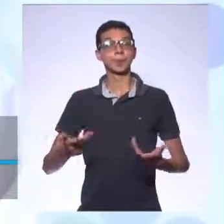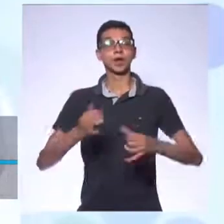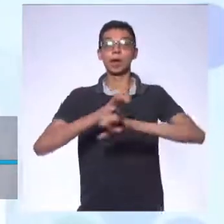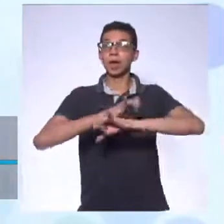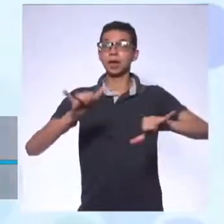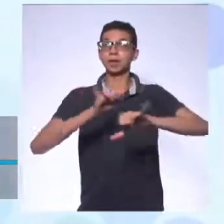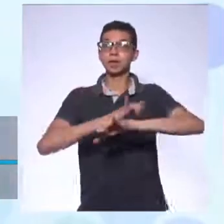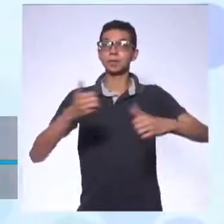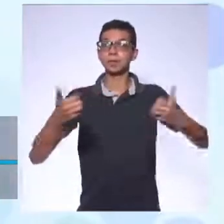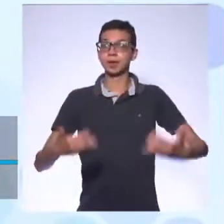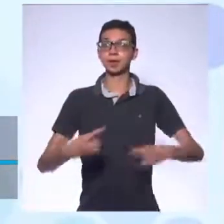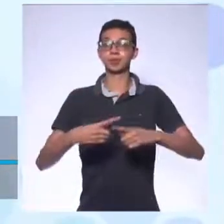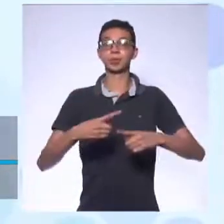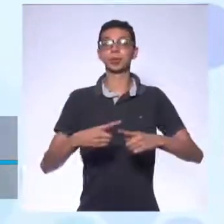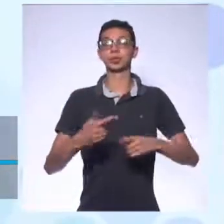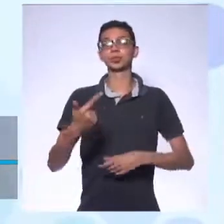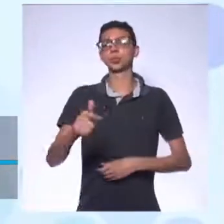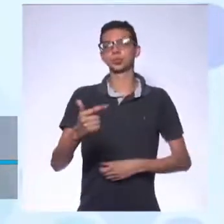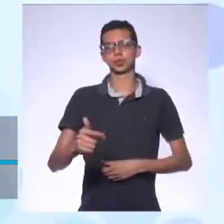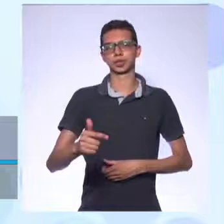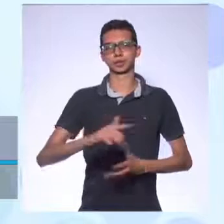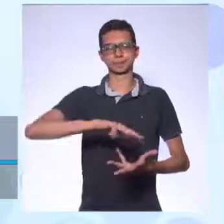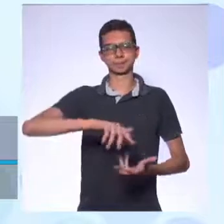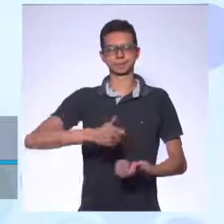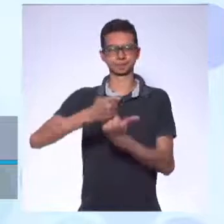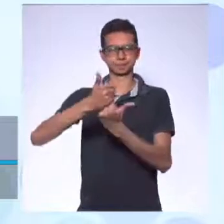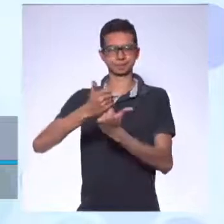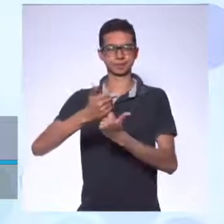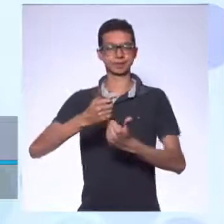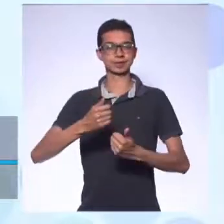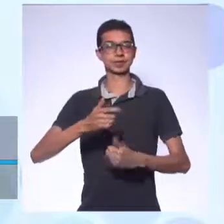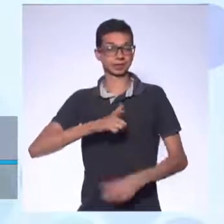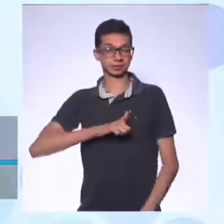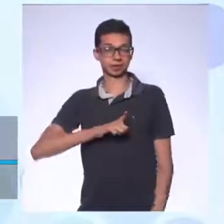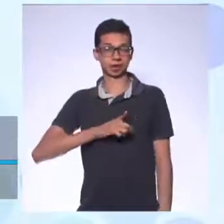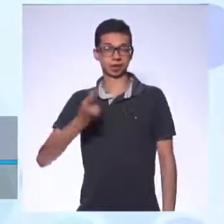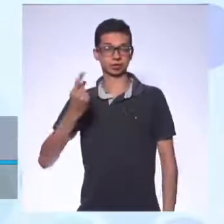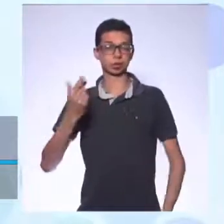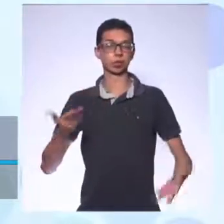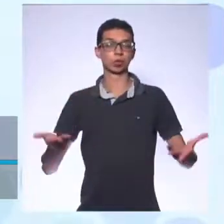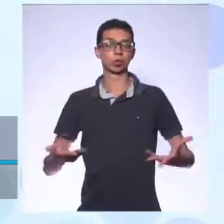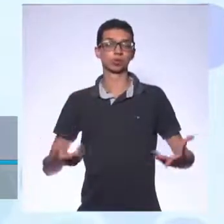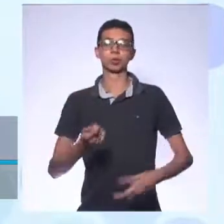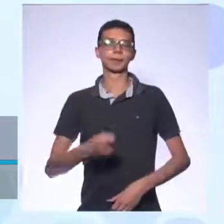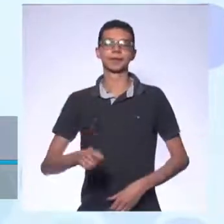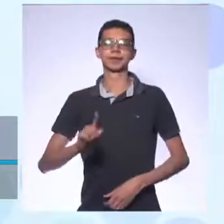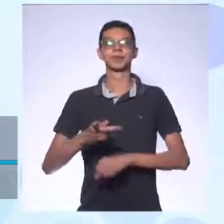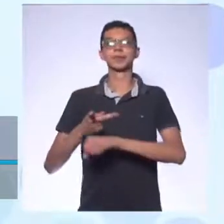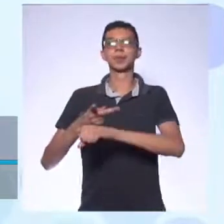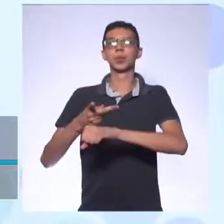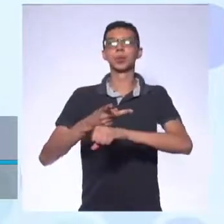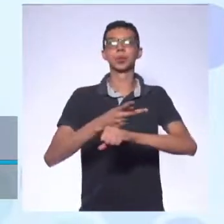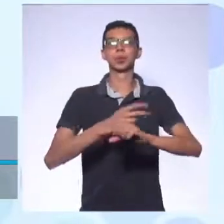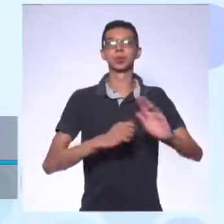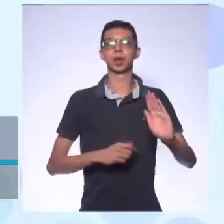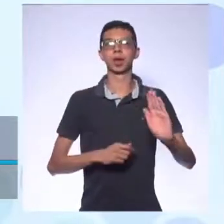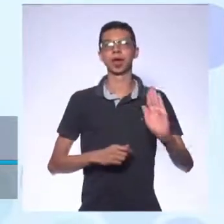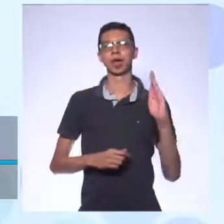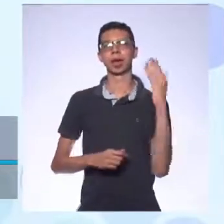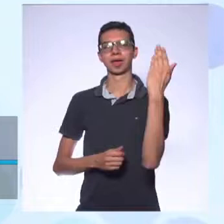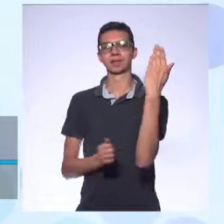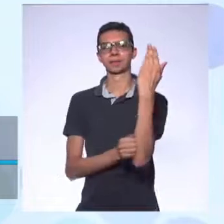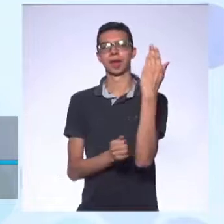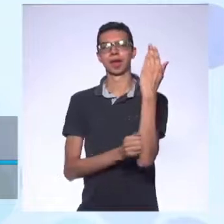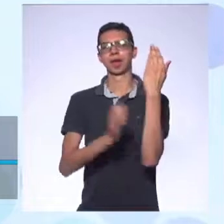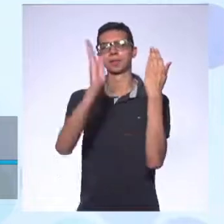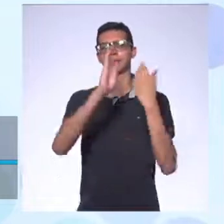Por quê? Não houve um manejo sustentável. Né? Se houvesse um manejo sustentável, a gente não tinha que estar hoje ficar caçando o pau-brasil aí, uma coisa